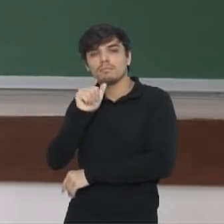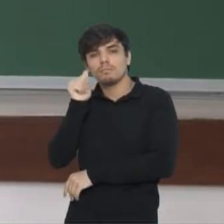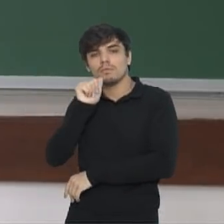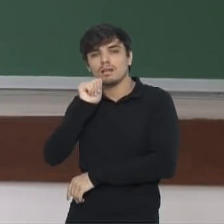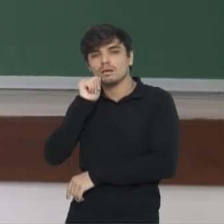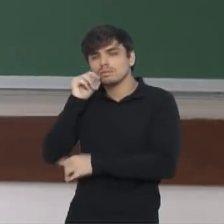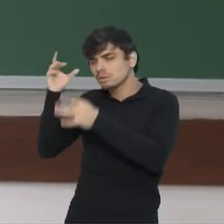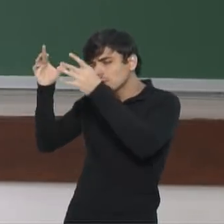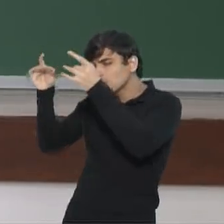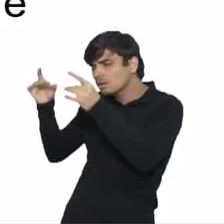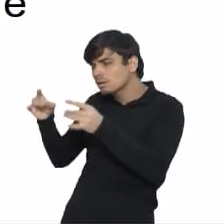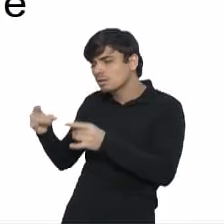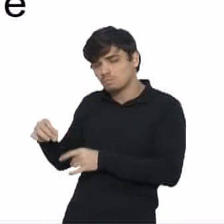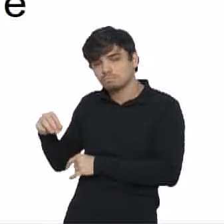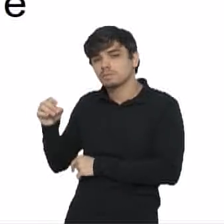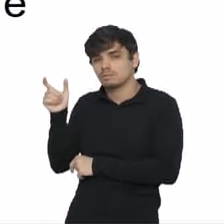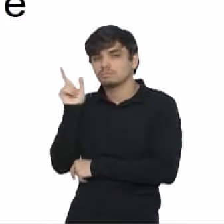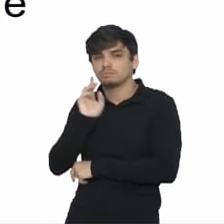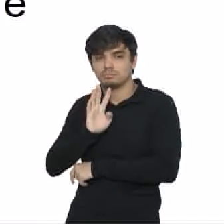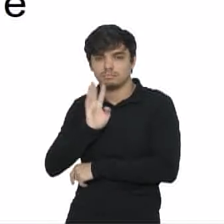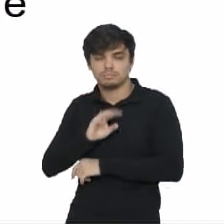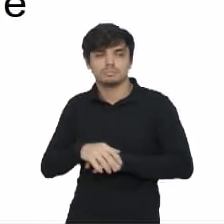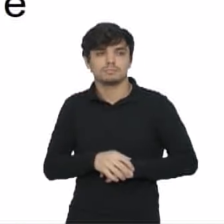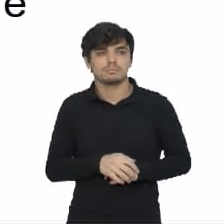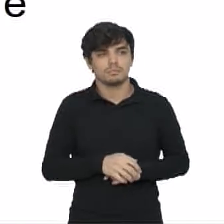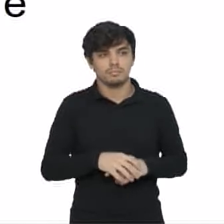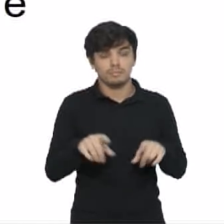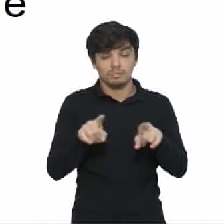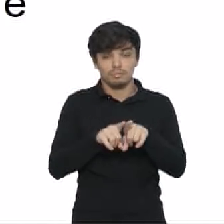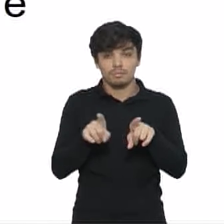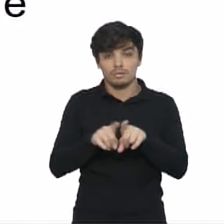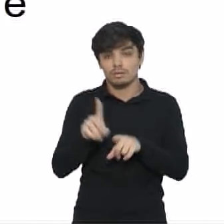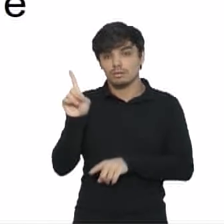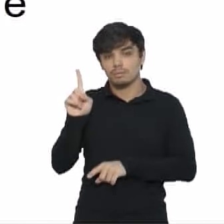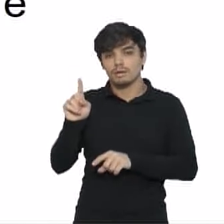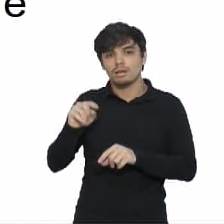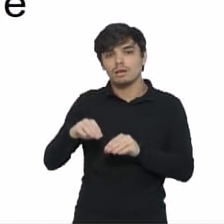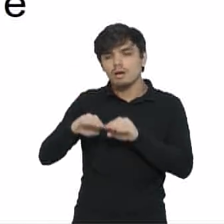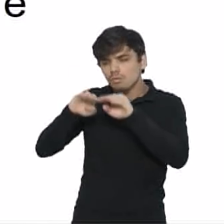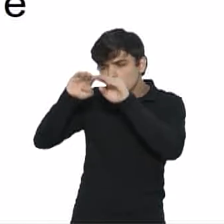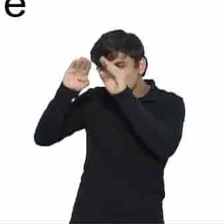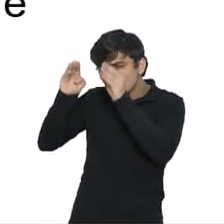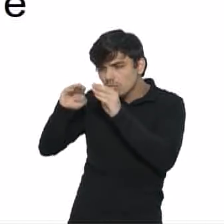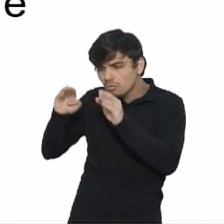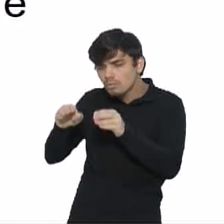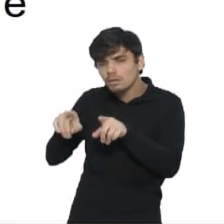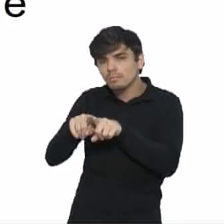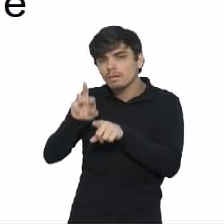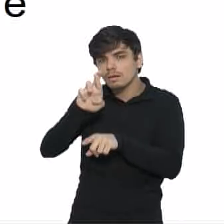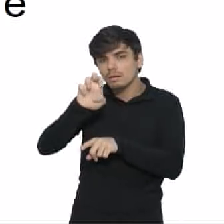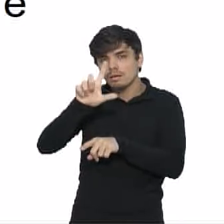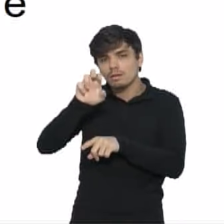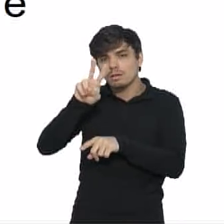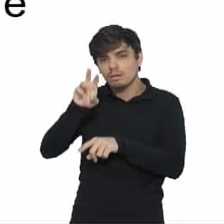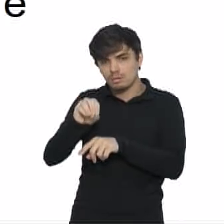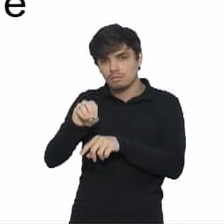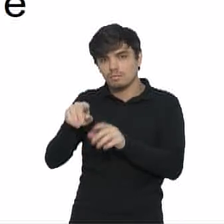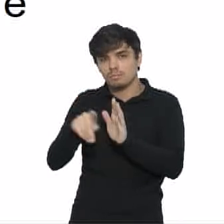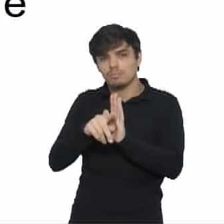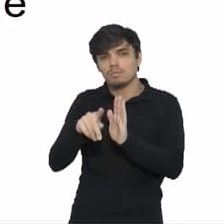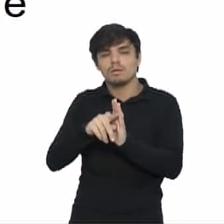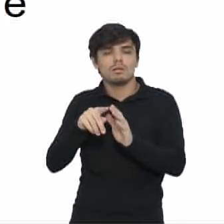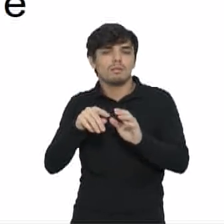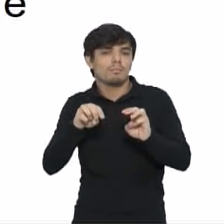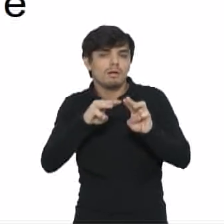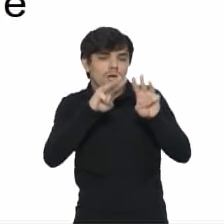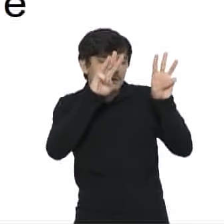bastante interessante. Também, então, pessoal, os relevos eram muito utilizados pelos romanos na ornamentação de